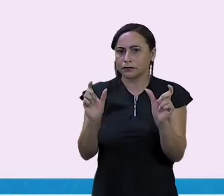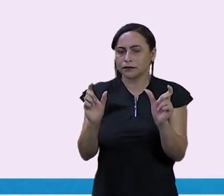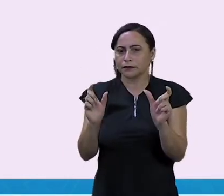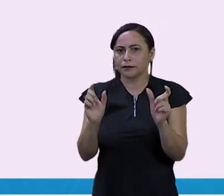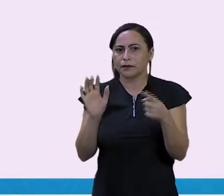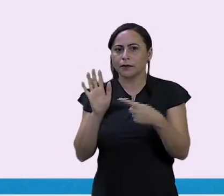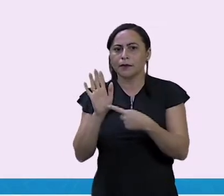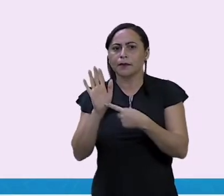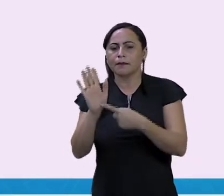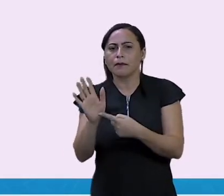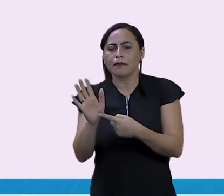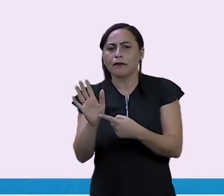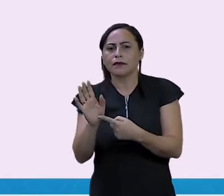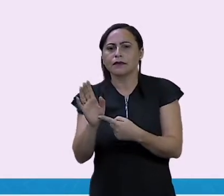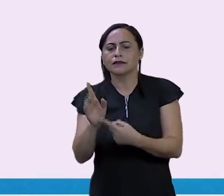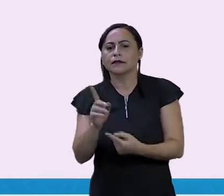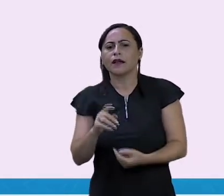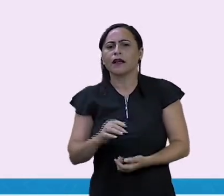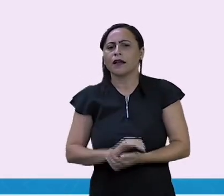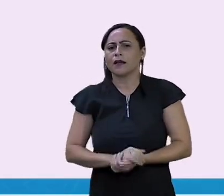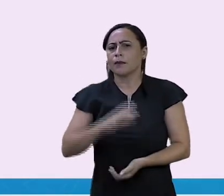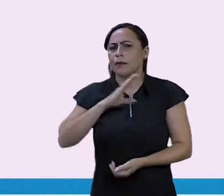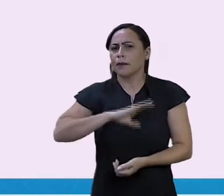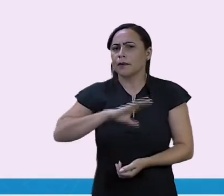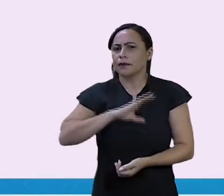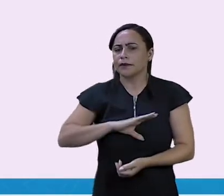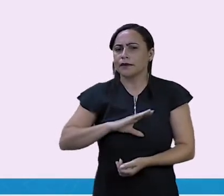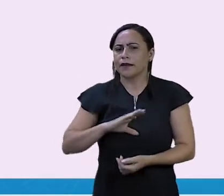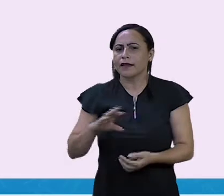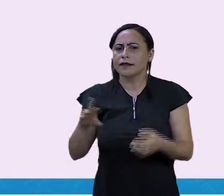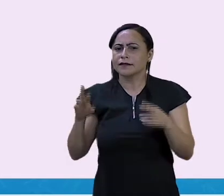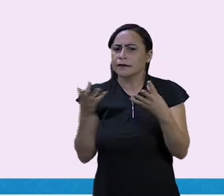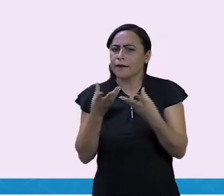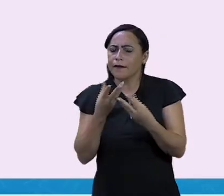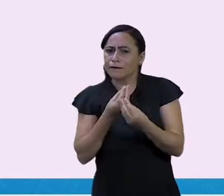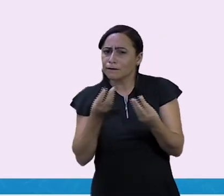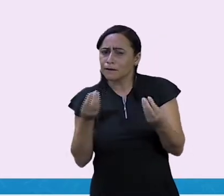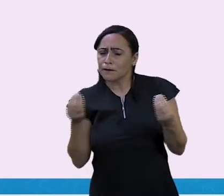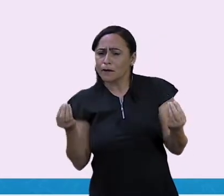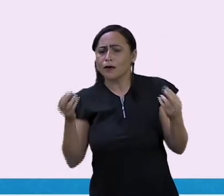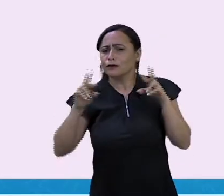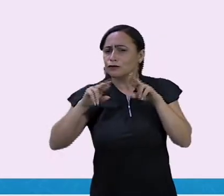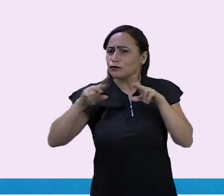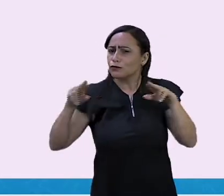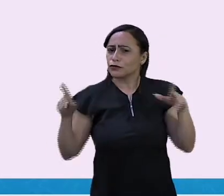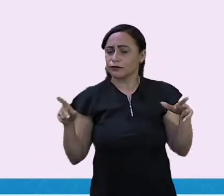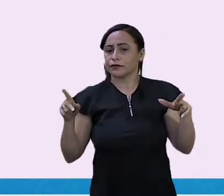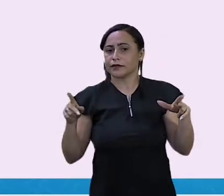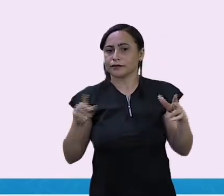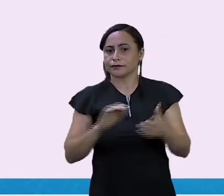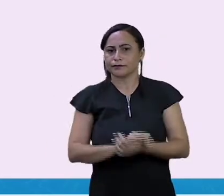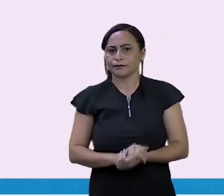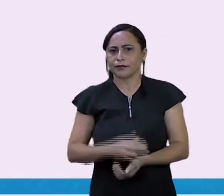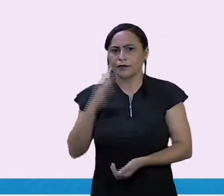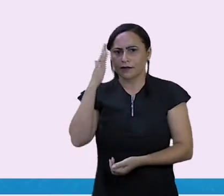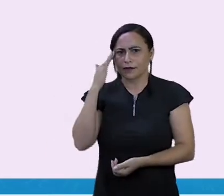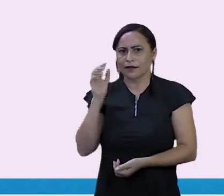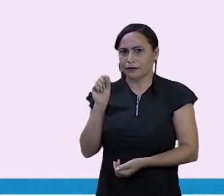é peculiar. Mas você sabe o que é isso? O que quer dizer